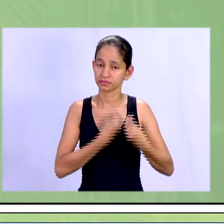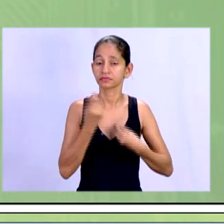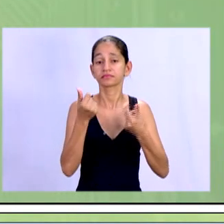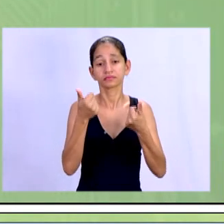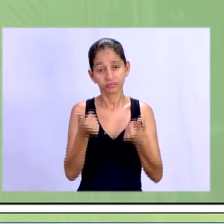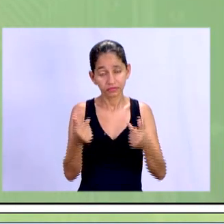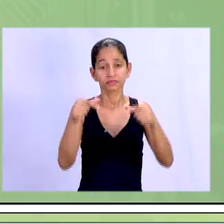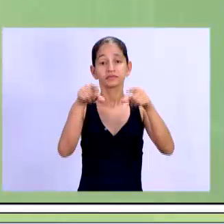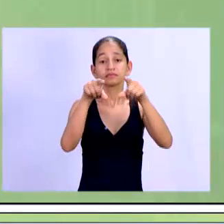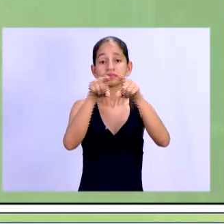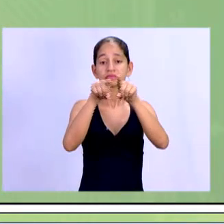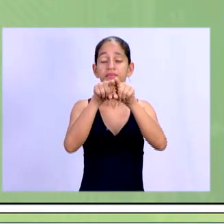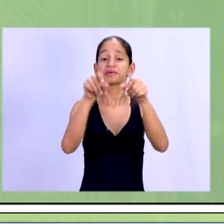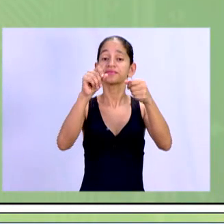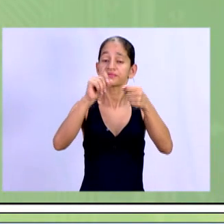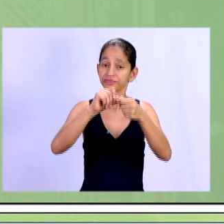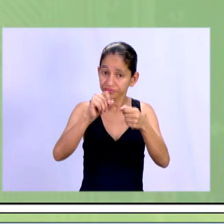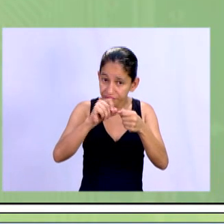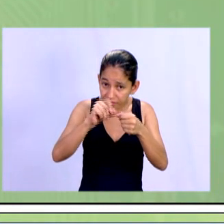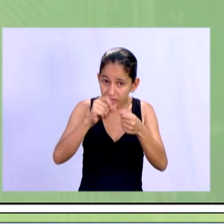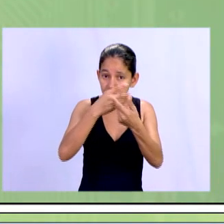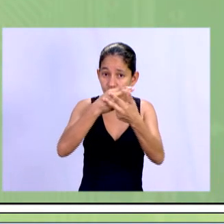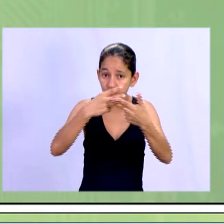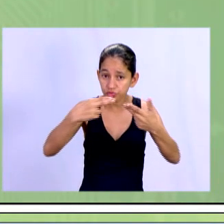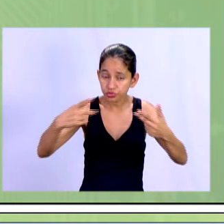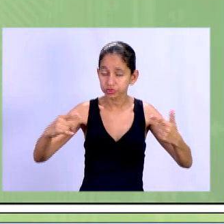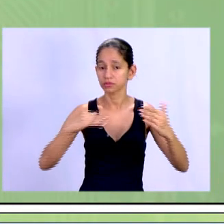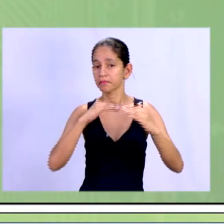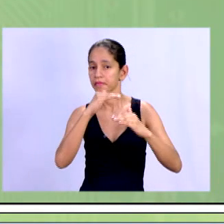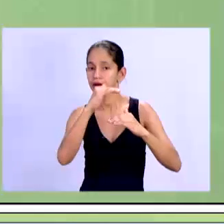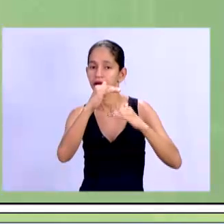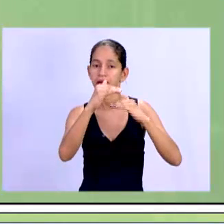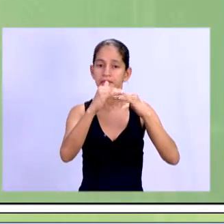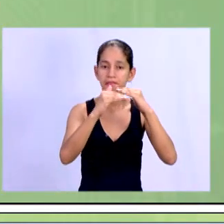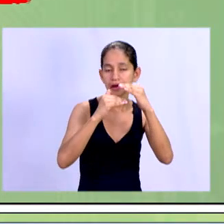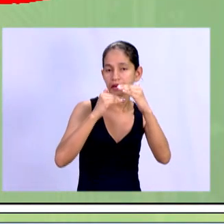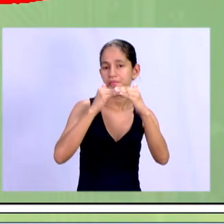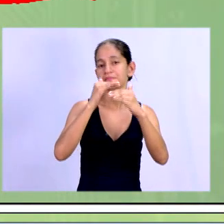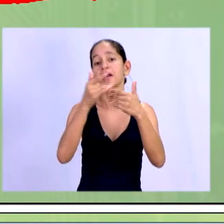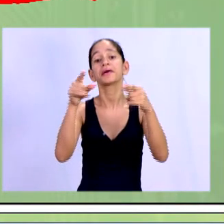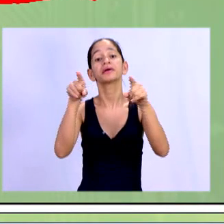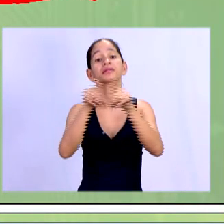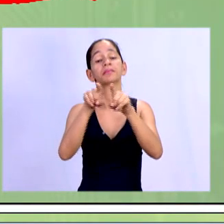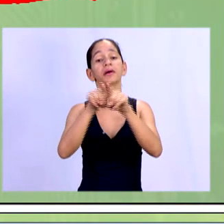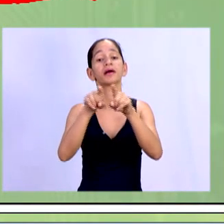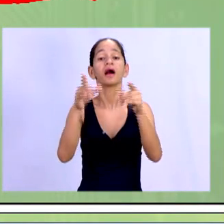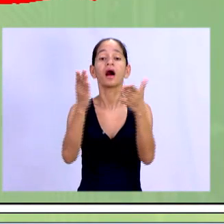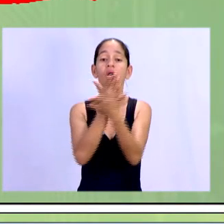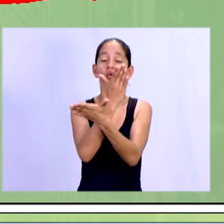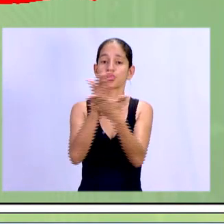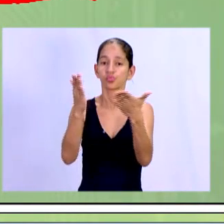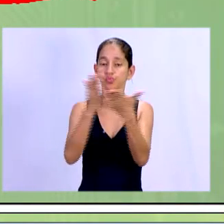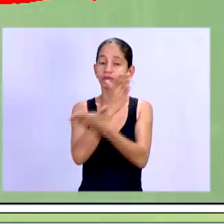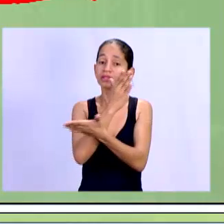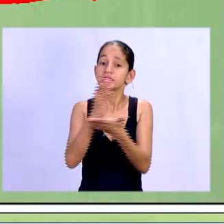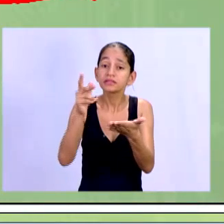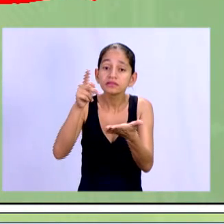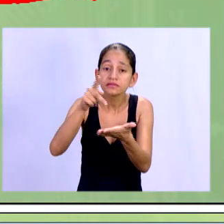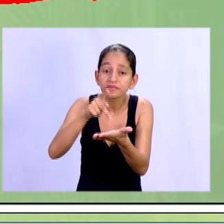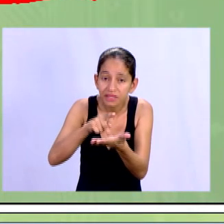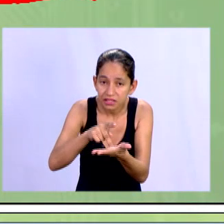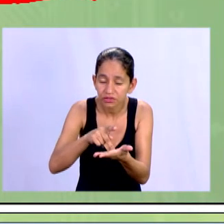ele também constrói e ele entra em consenso sobre verdades. O que quer dizer isso,